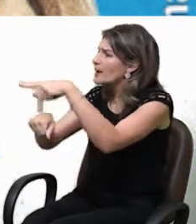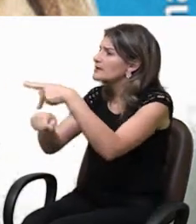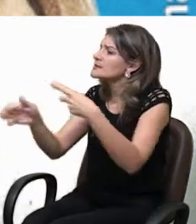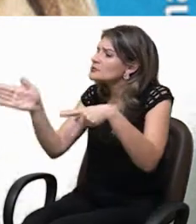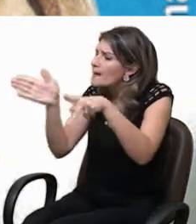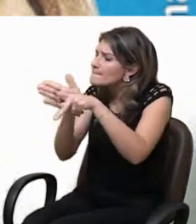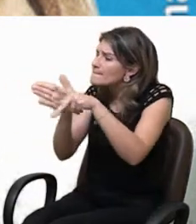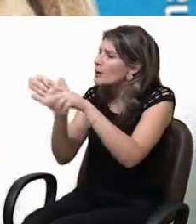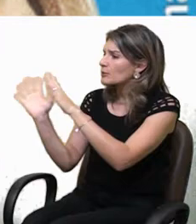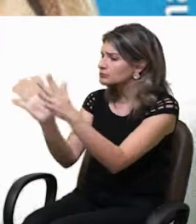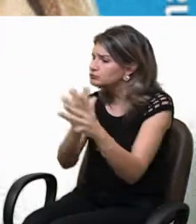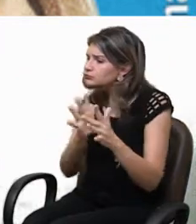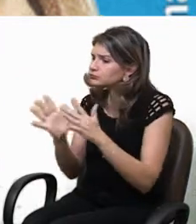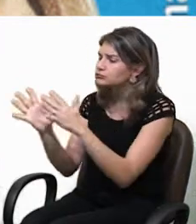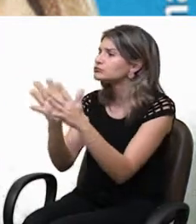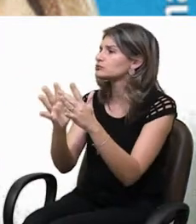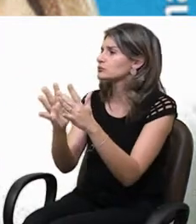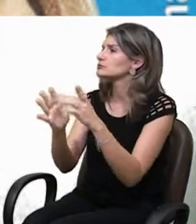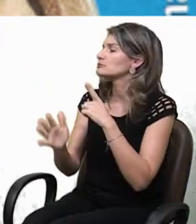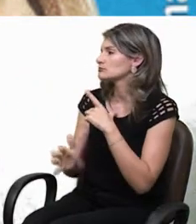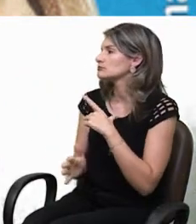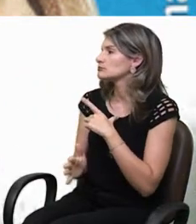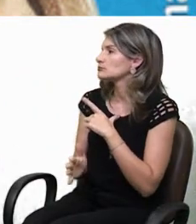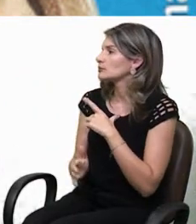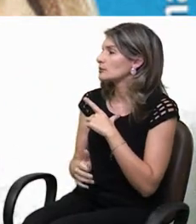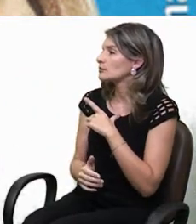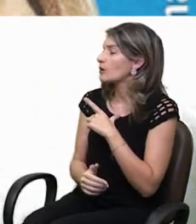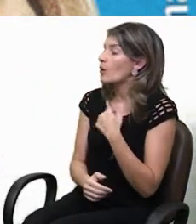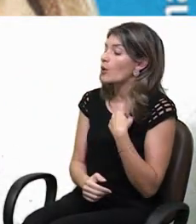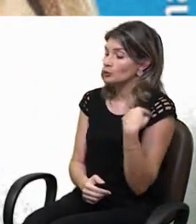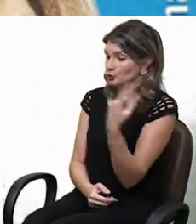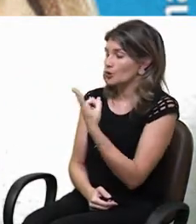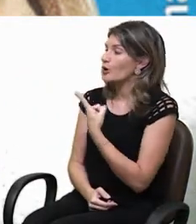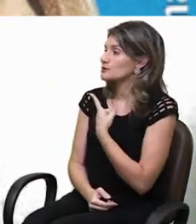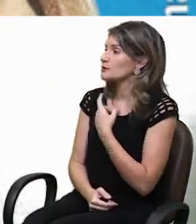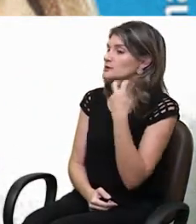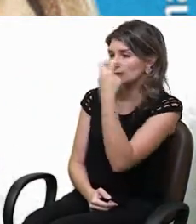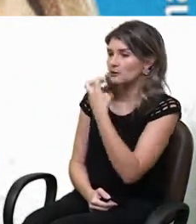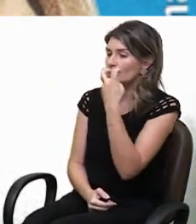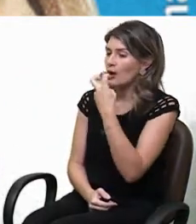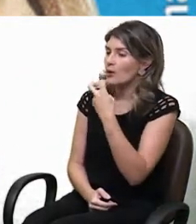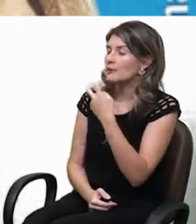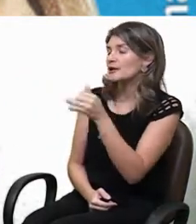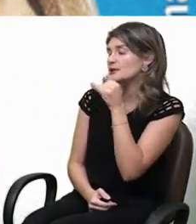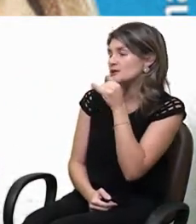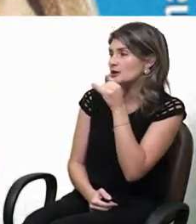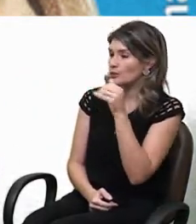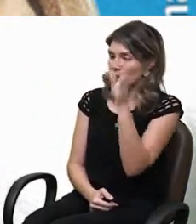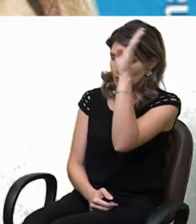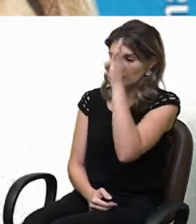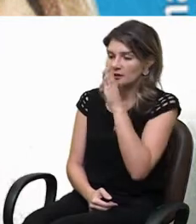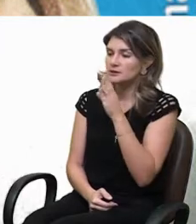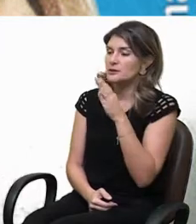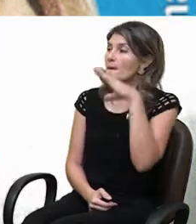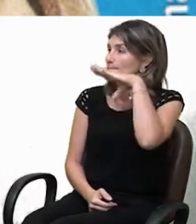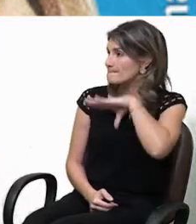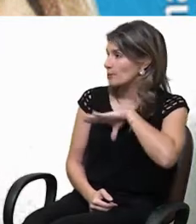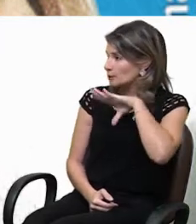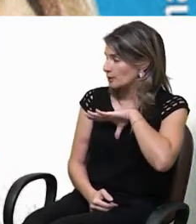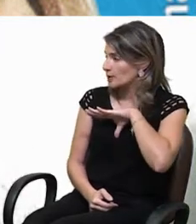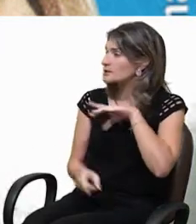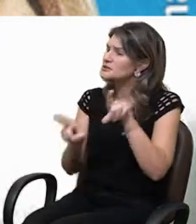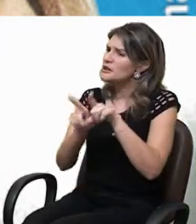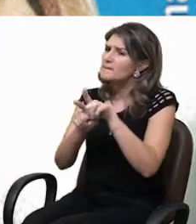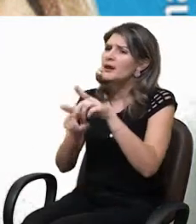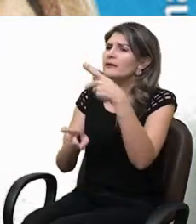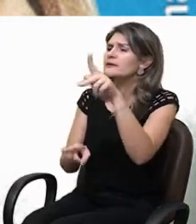Cada país tem a sua própria língua de sinais, igual nós temos também a língua oral, o português, o francês, o inglês.